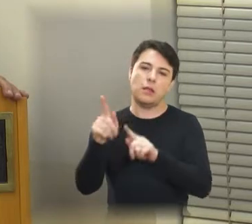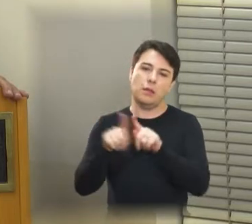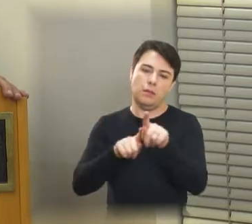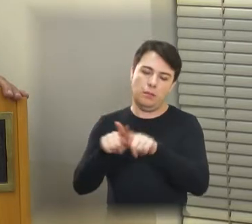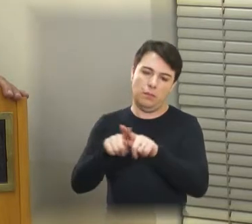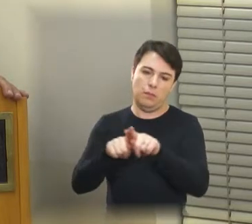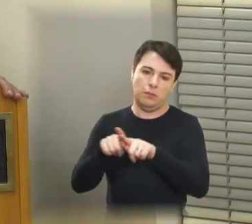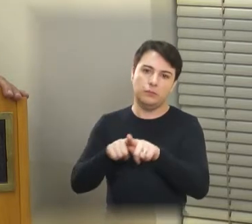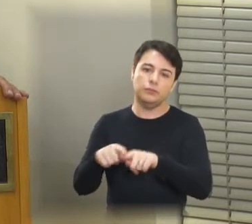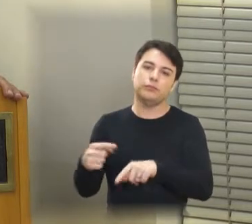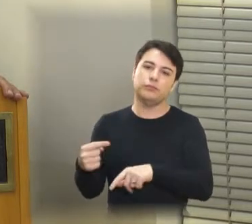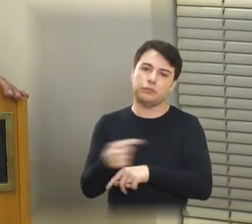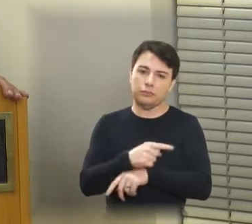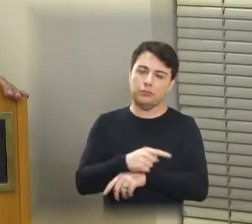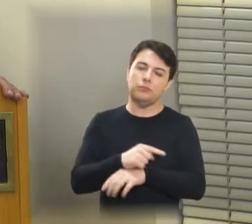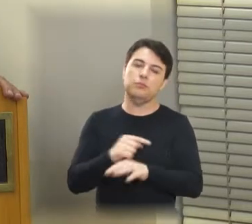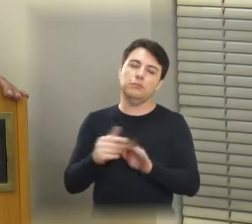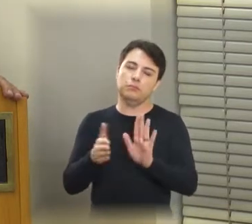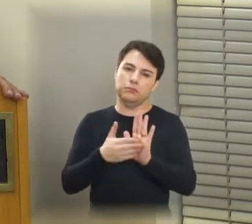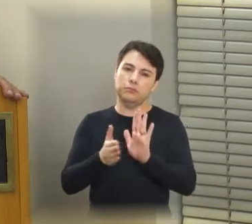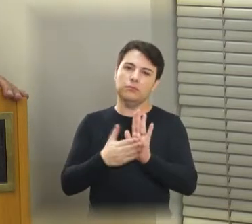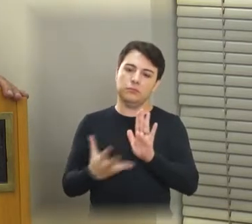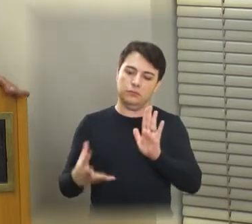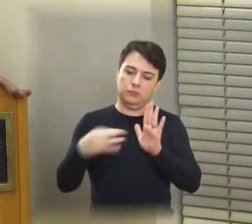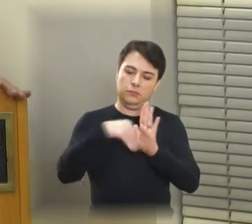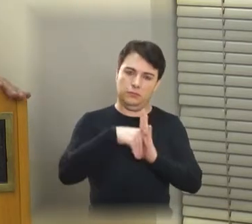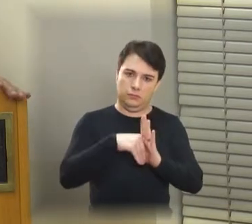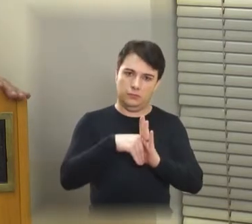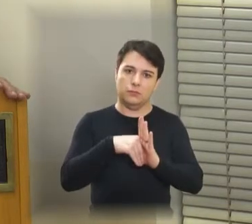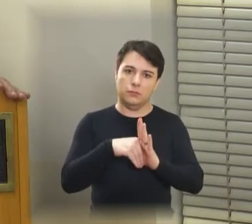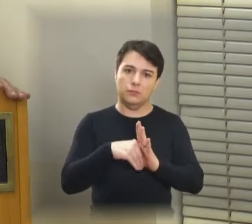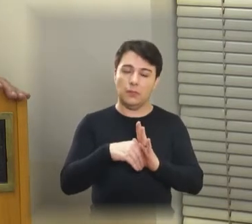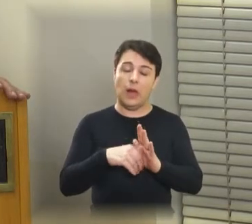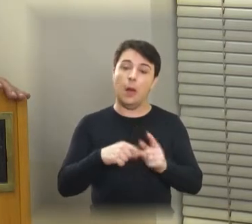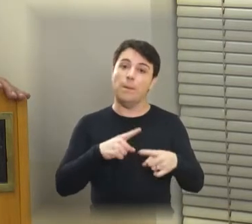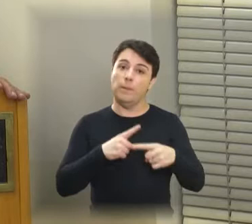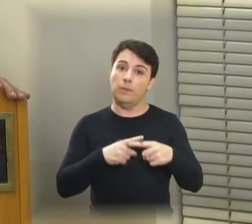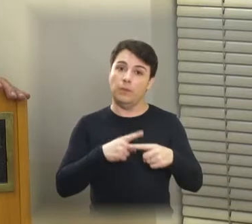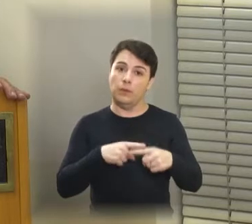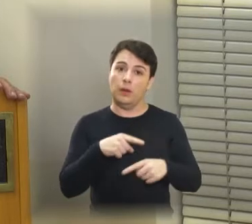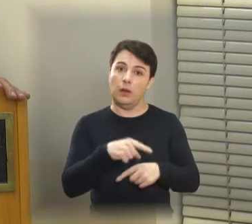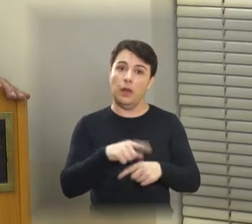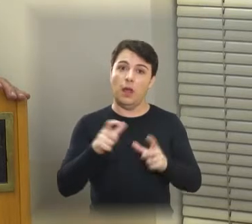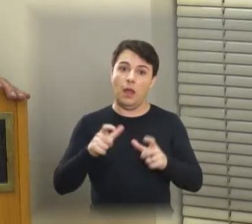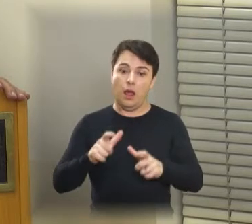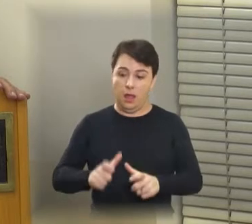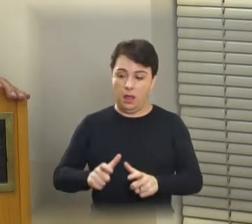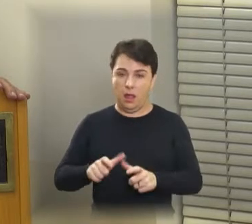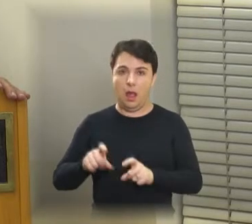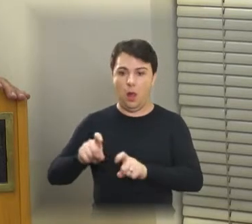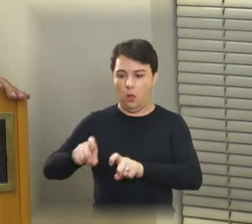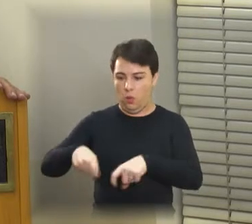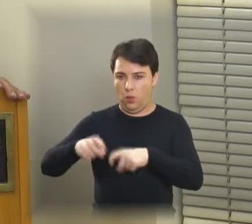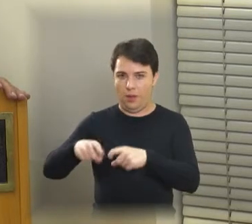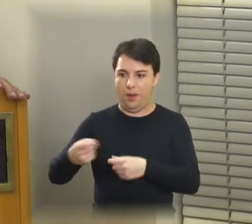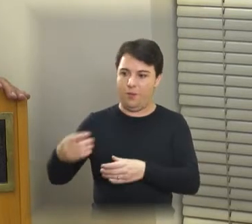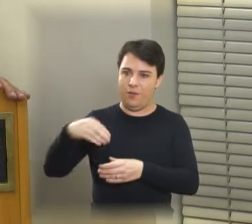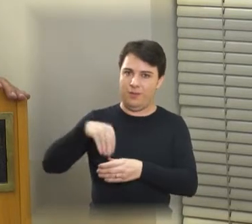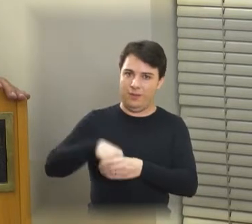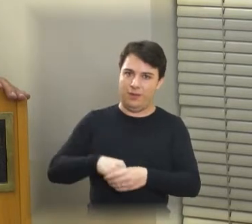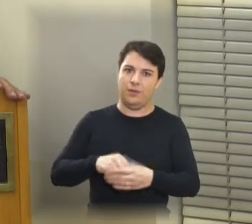pedaços que está previsto aí, é exatamente essa situação de uma área praticamente rural dentro da